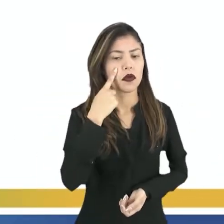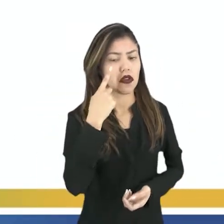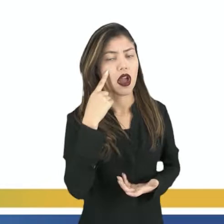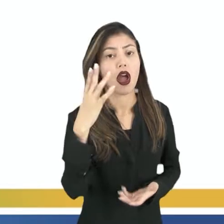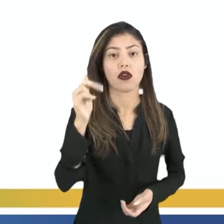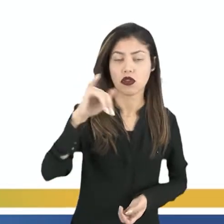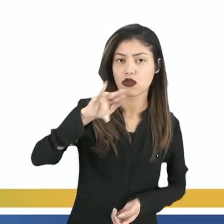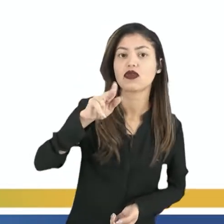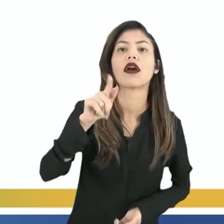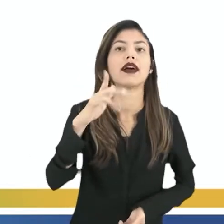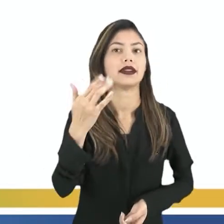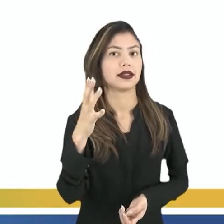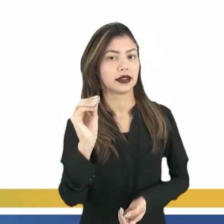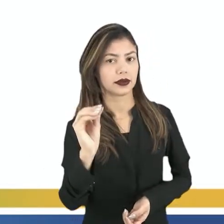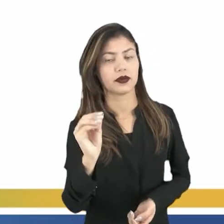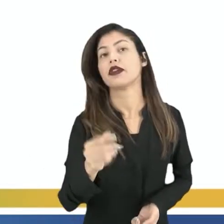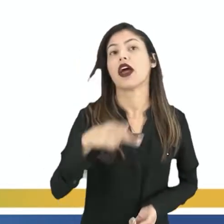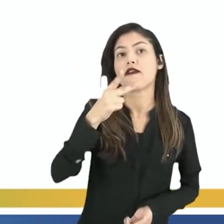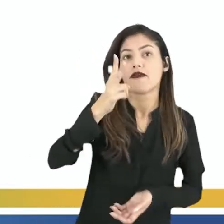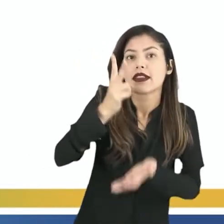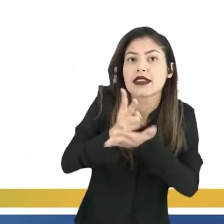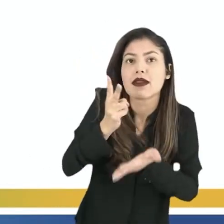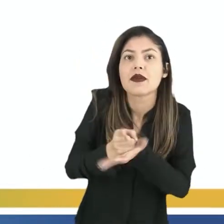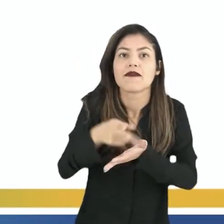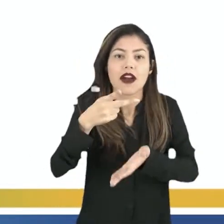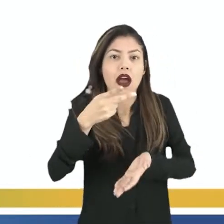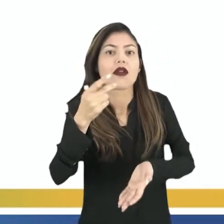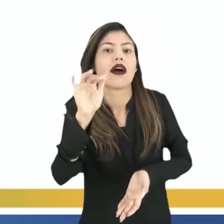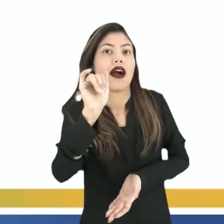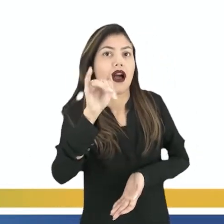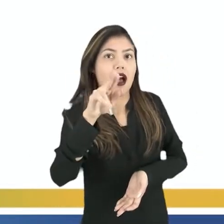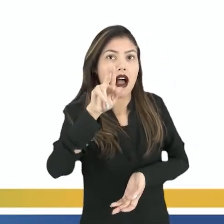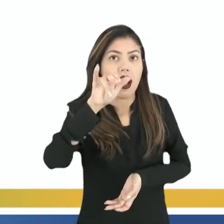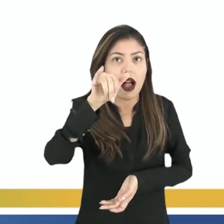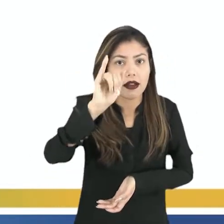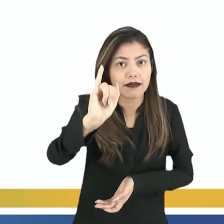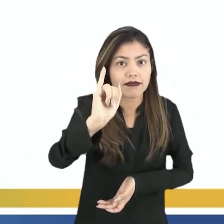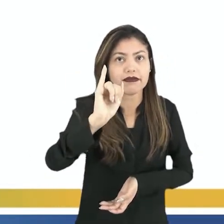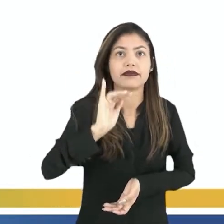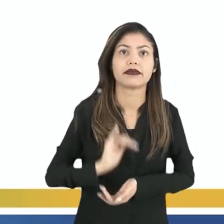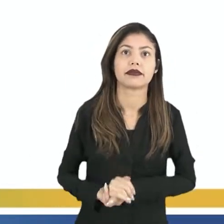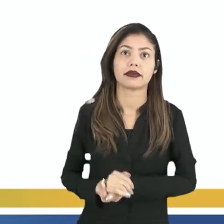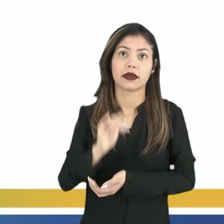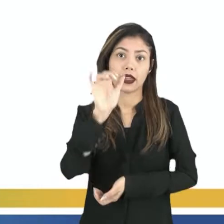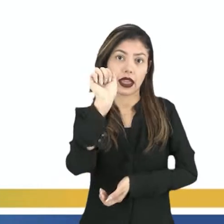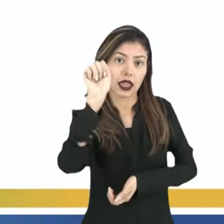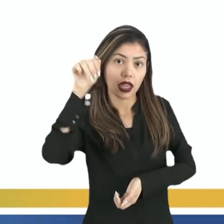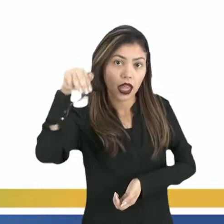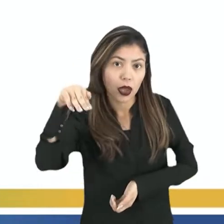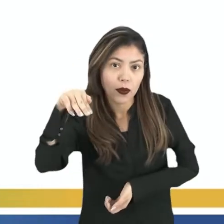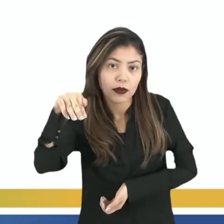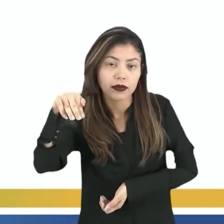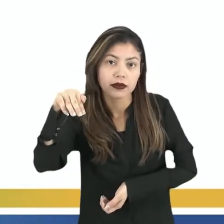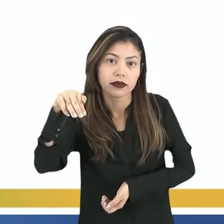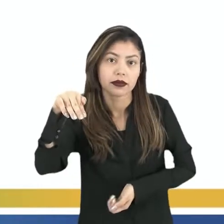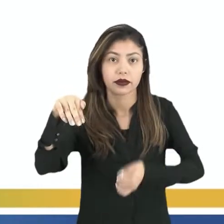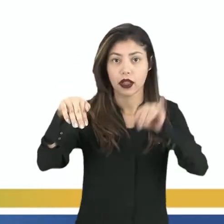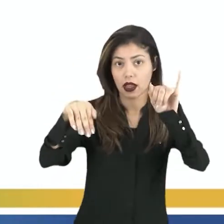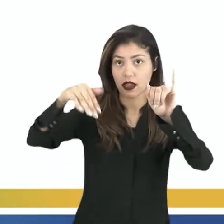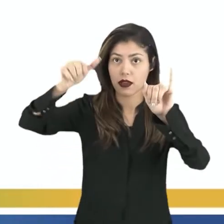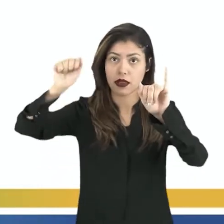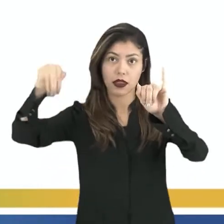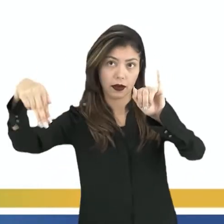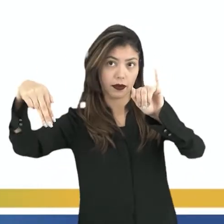conjugações. Toda vez que eu falo sobre I, que é eu vou usar o verbo to be am, que é a conjugação do be,